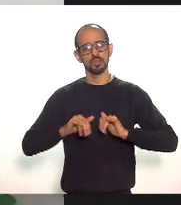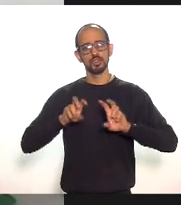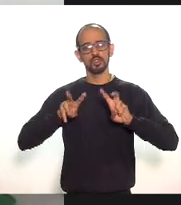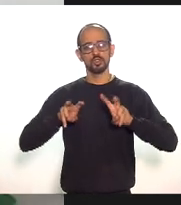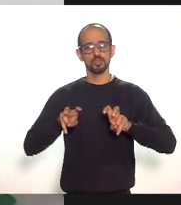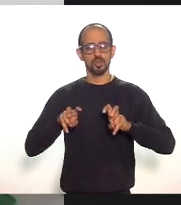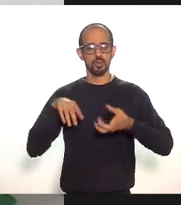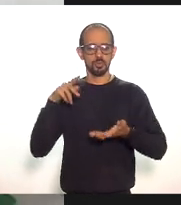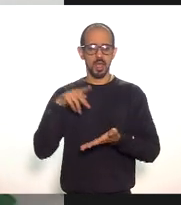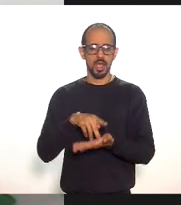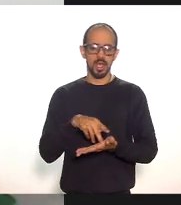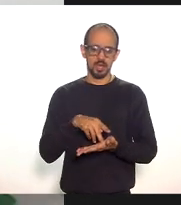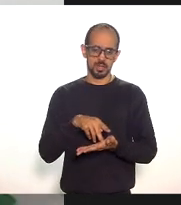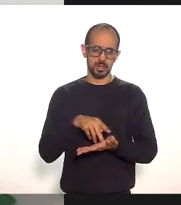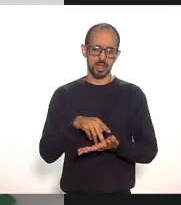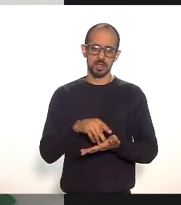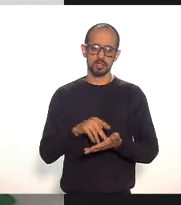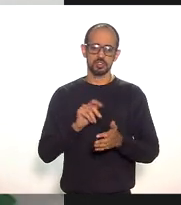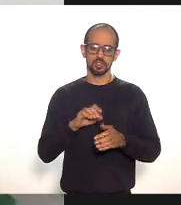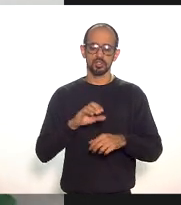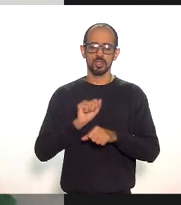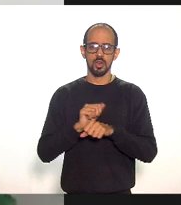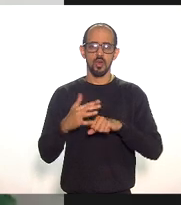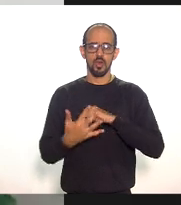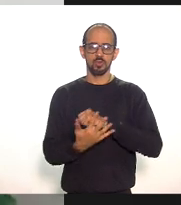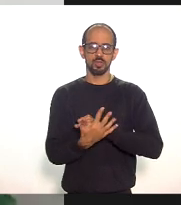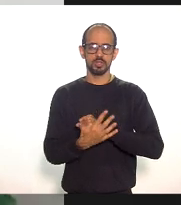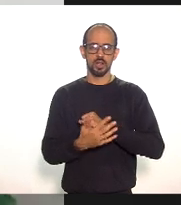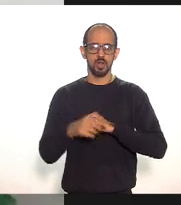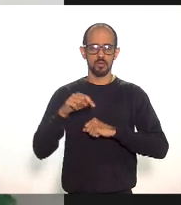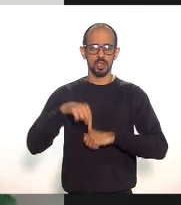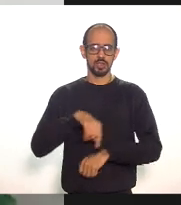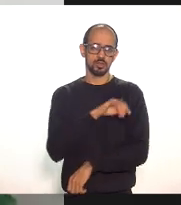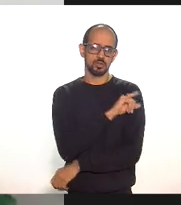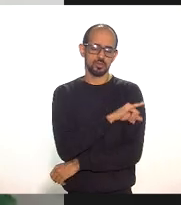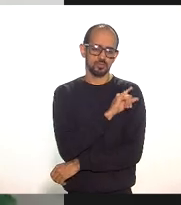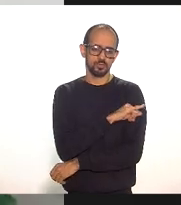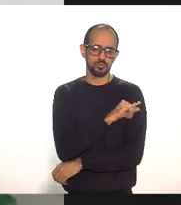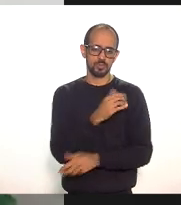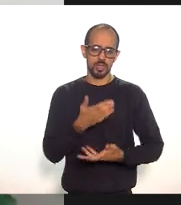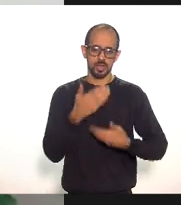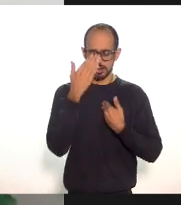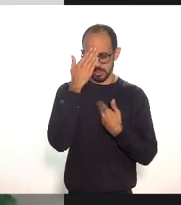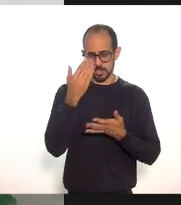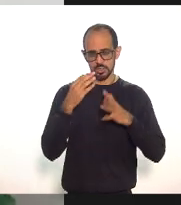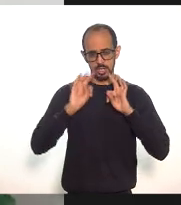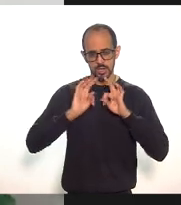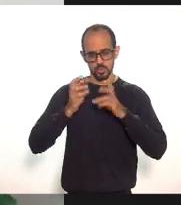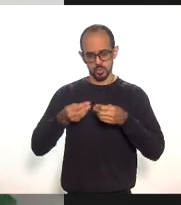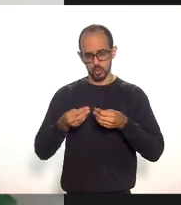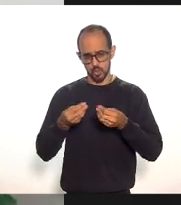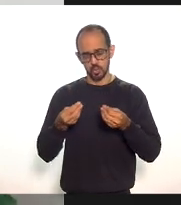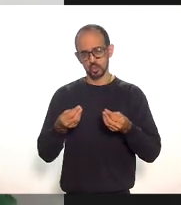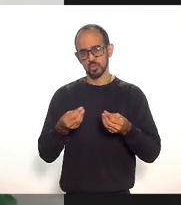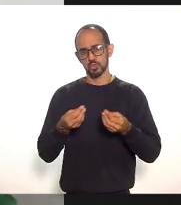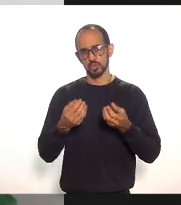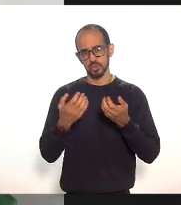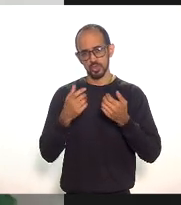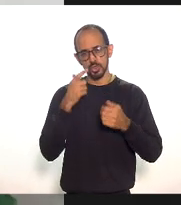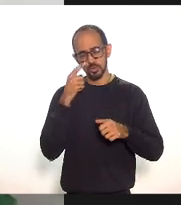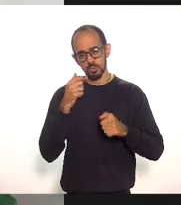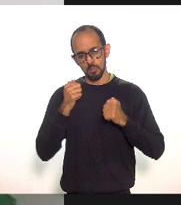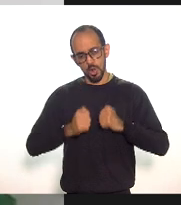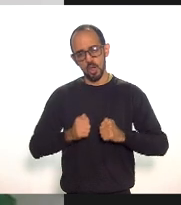e os impactos da Covid-19 no nosso Estado. Então, senhor presidente, quero agradecer a todos aqueles e aquelas que puderam